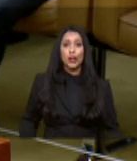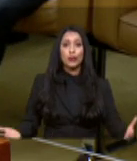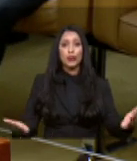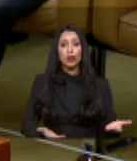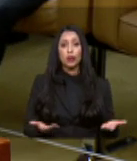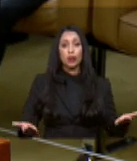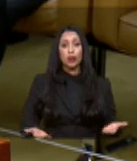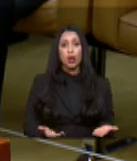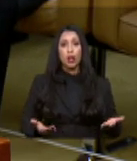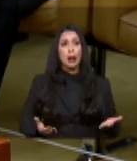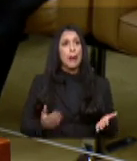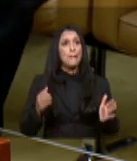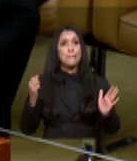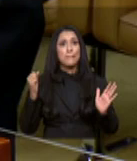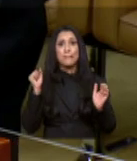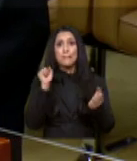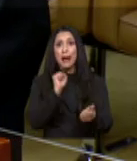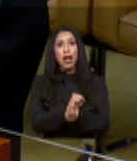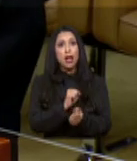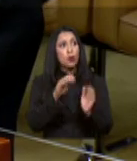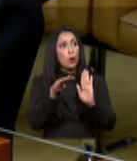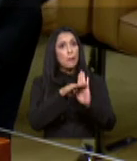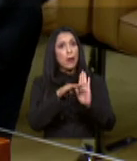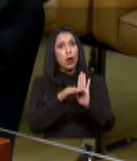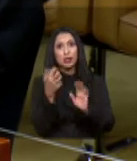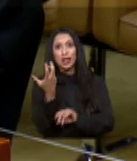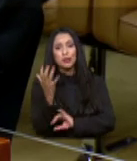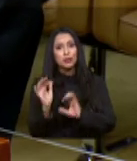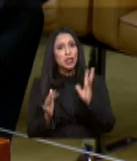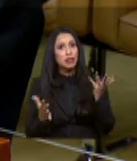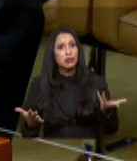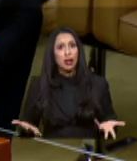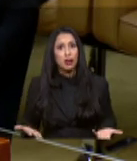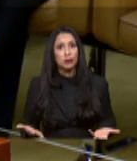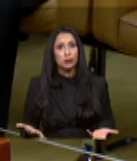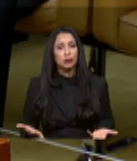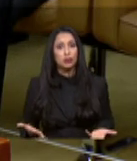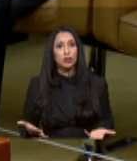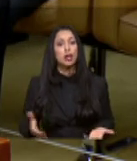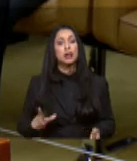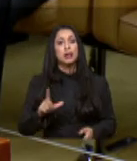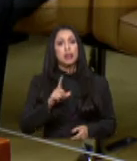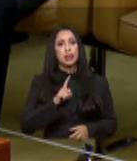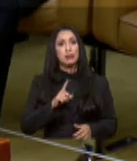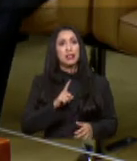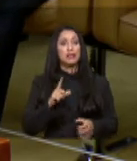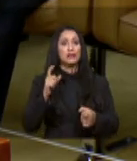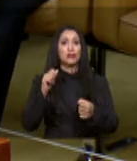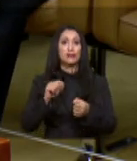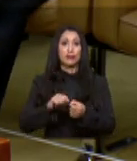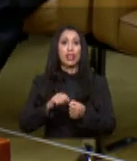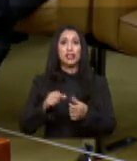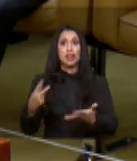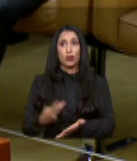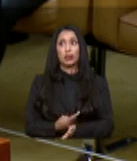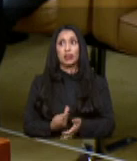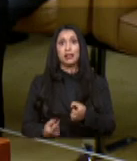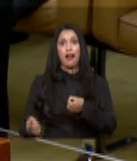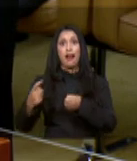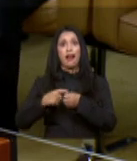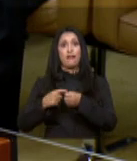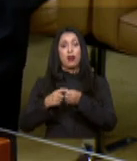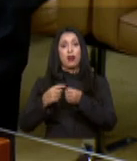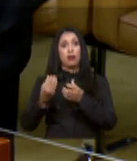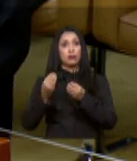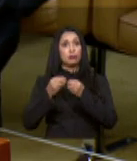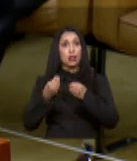só deixou de avançar nas pautas ambientais, mas foi sujeito ativo na busca do retrocesso. Aponta-se